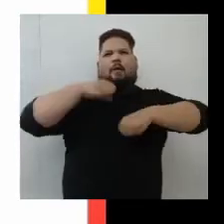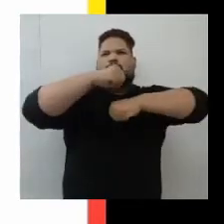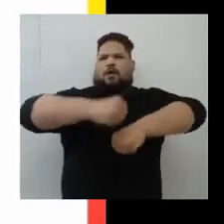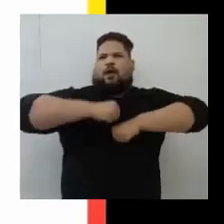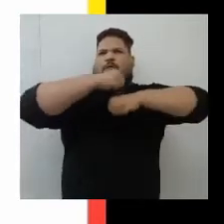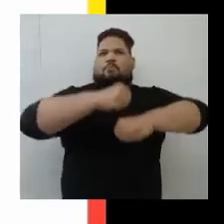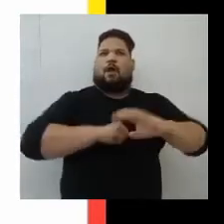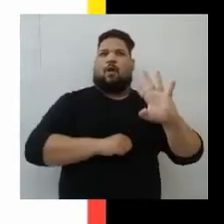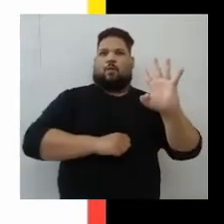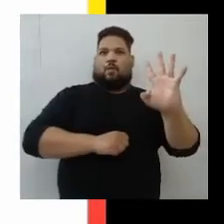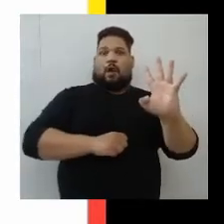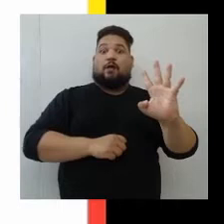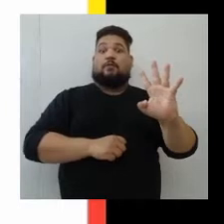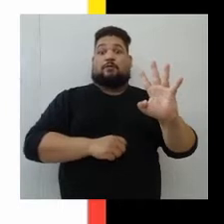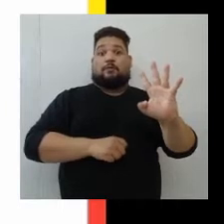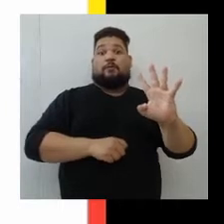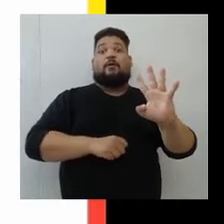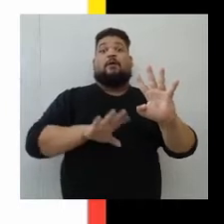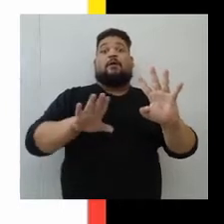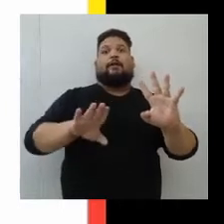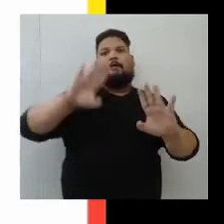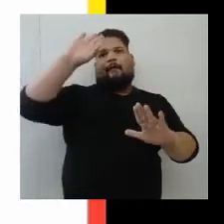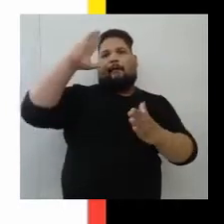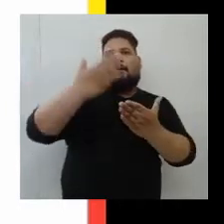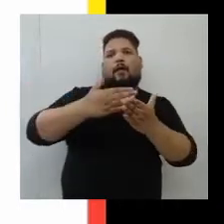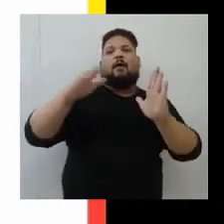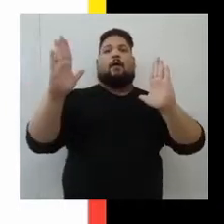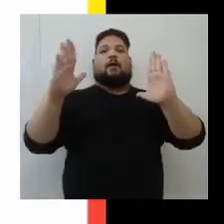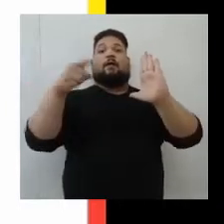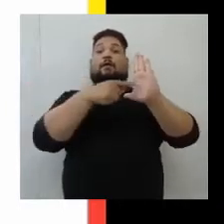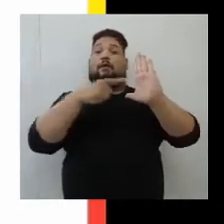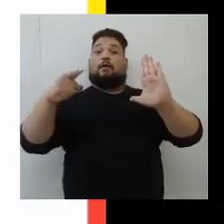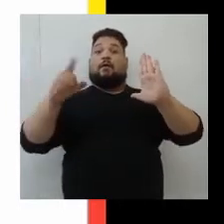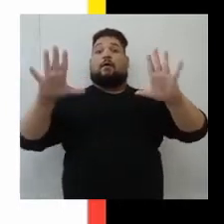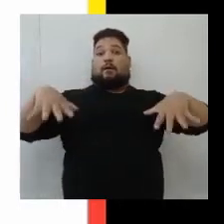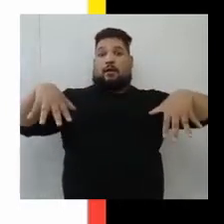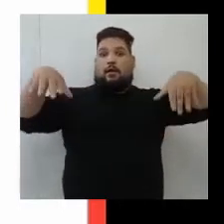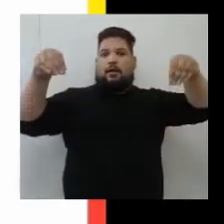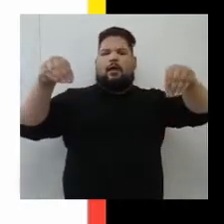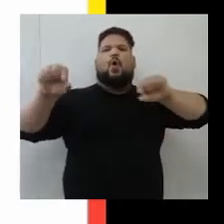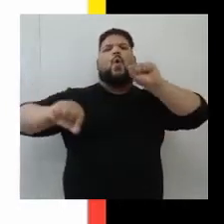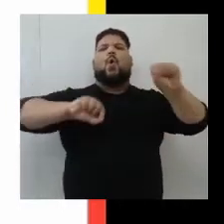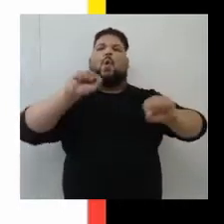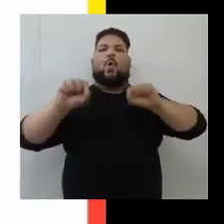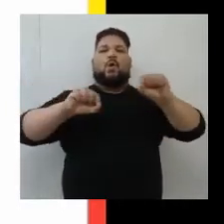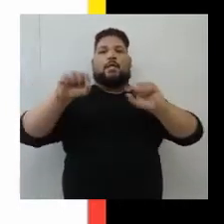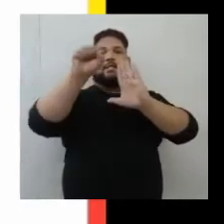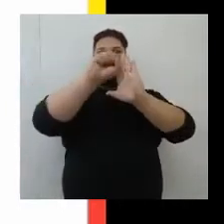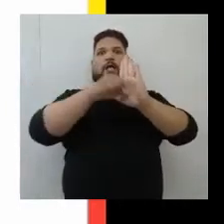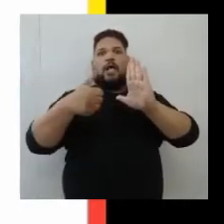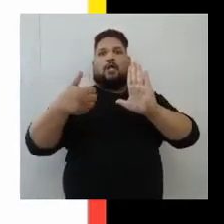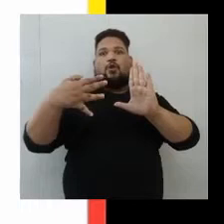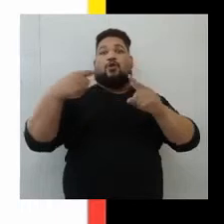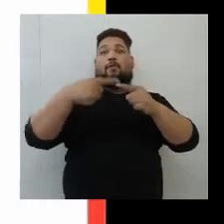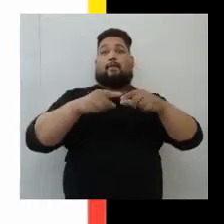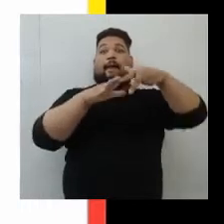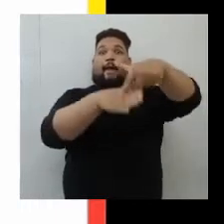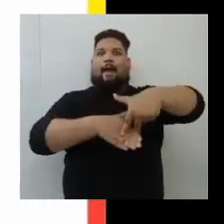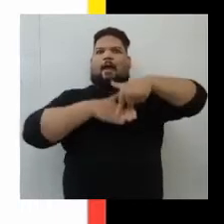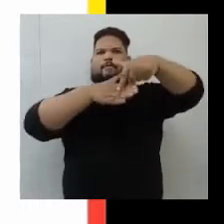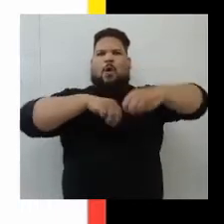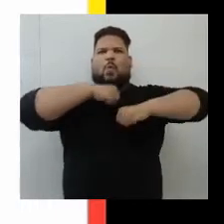Estop. Na crendice medieval, o século XIV foi o século em que esses 4 cavaleiros pairaram sobre a